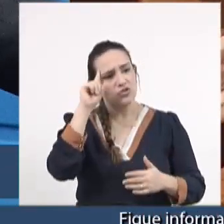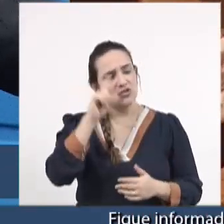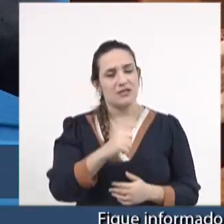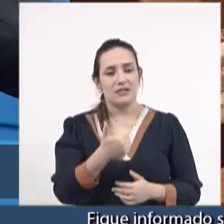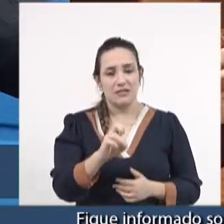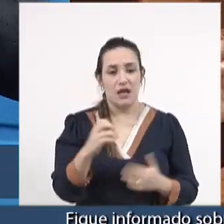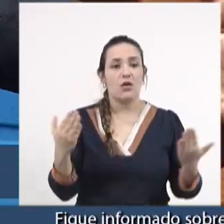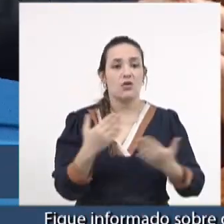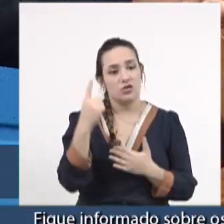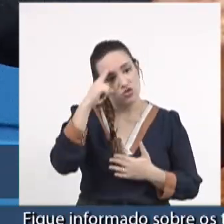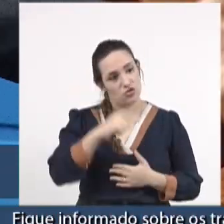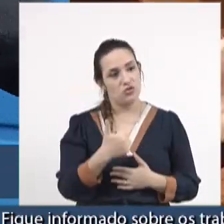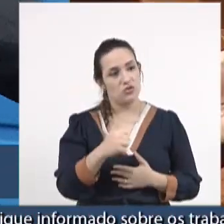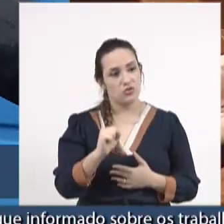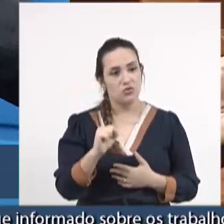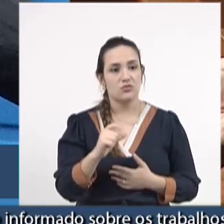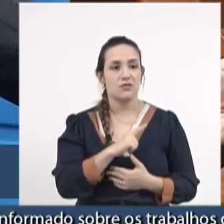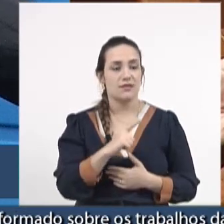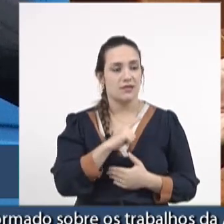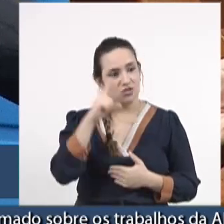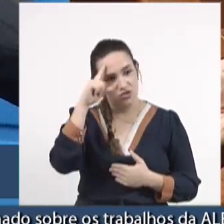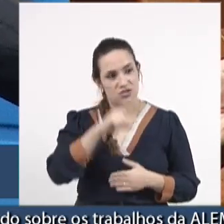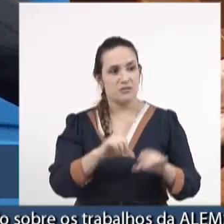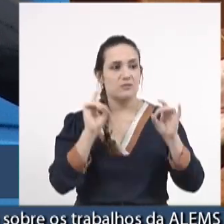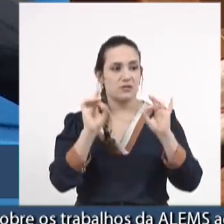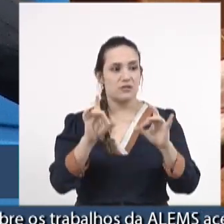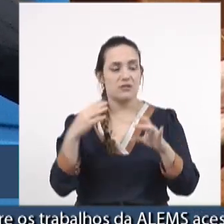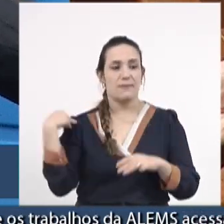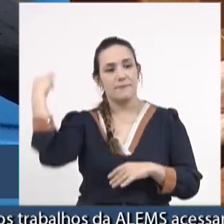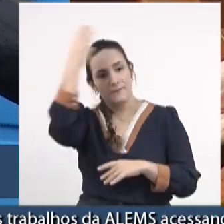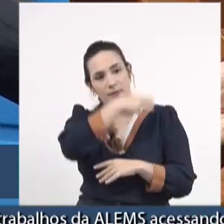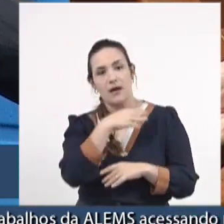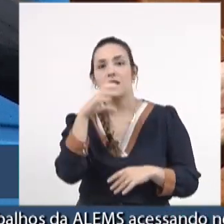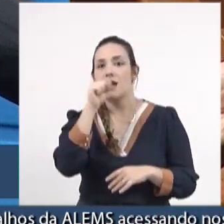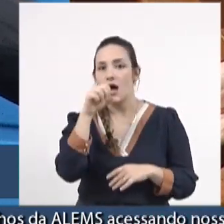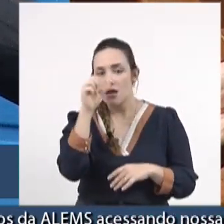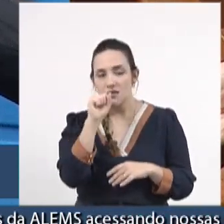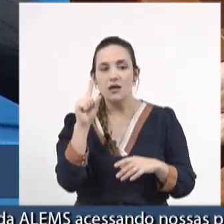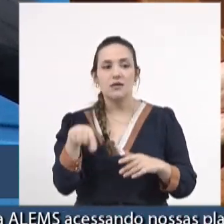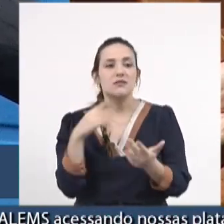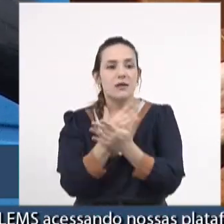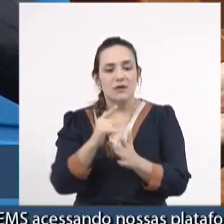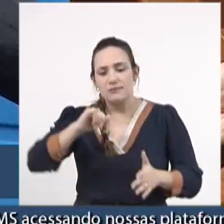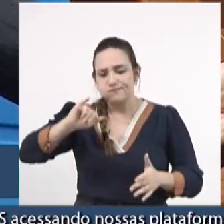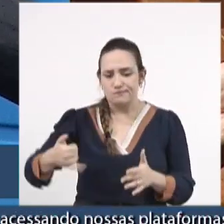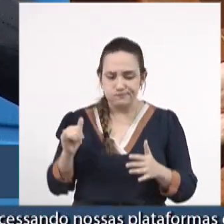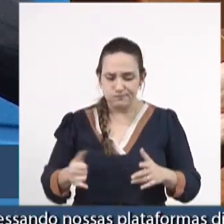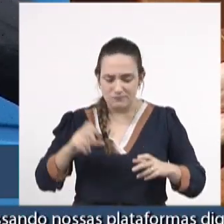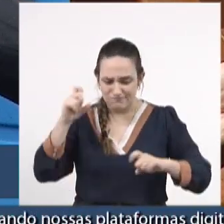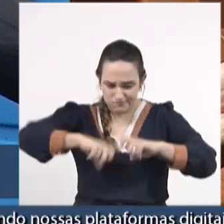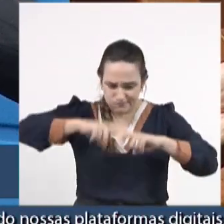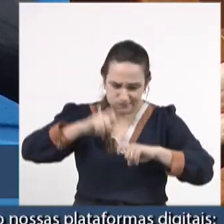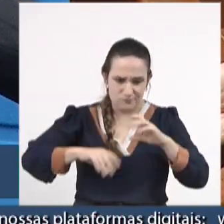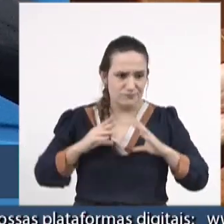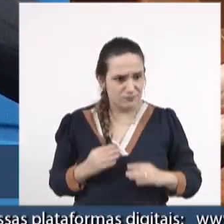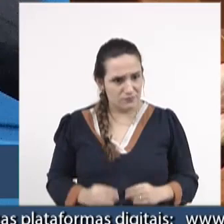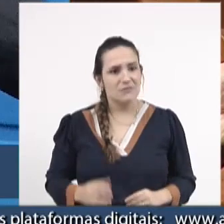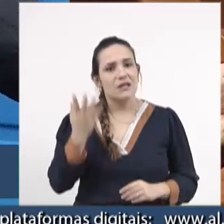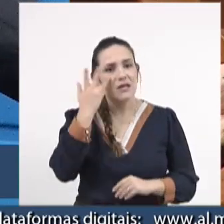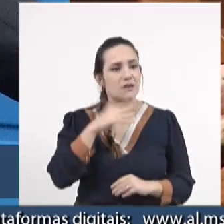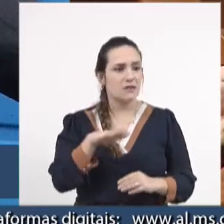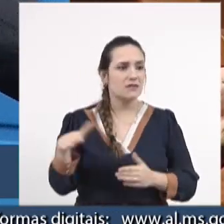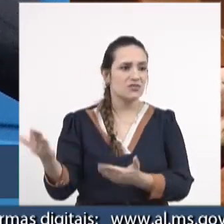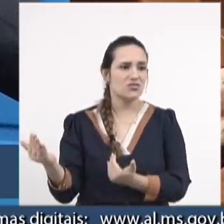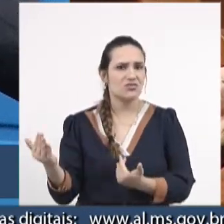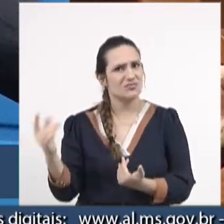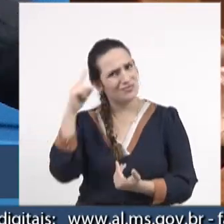dia 18, agora, por exemplo, nós vamos ter uma data alusiva ao Maio Laranja, né, que é o combate à exploração e abuso sexual de crianças e adolescentes.